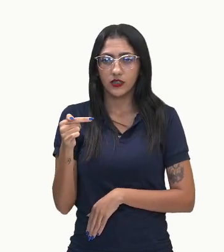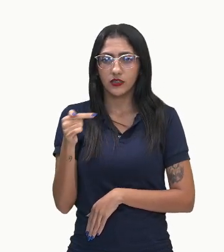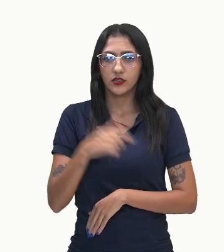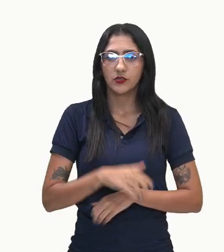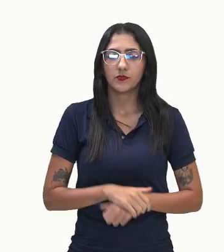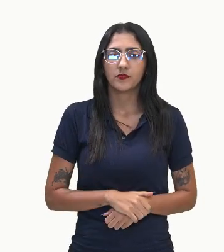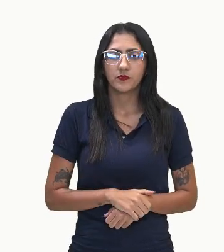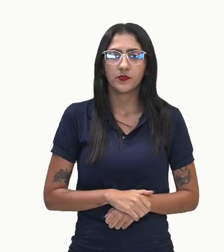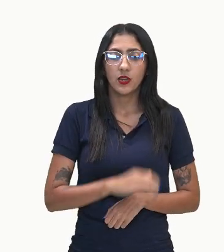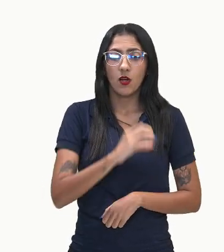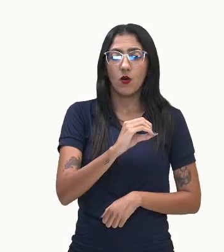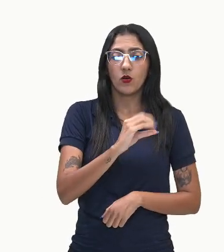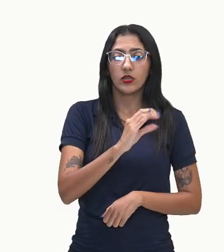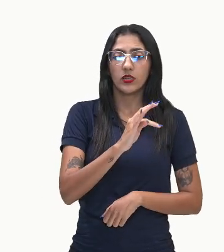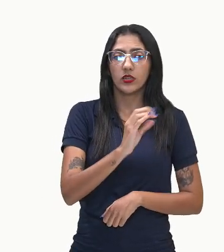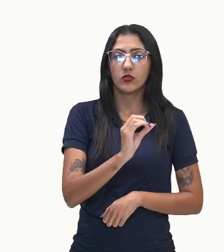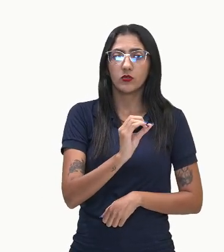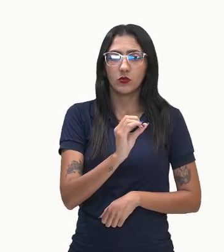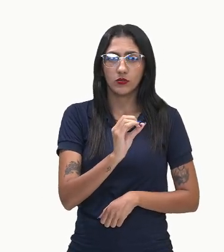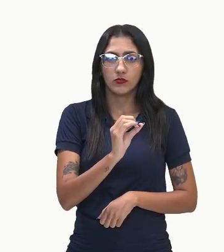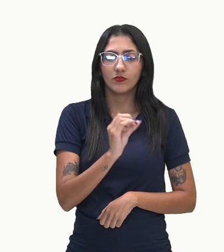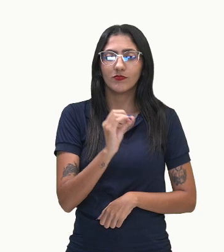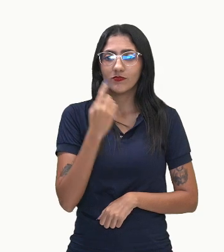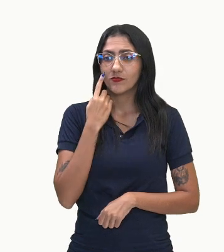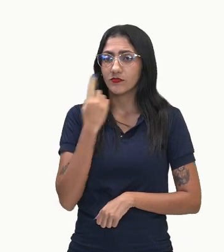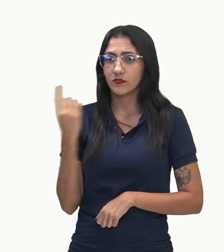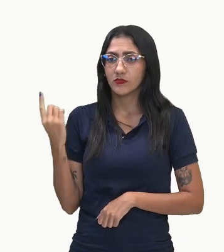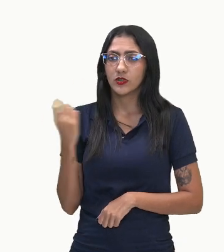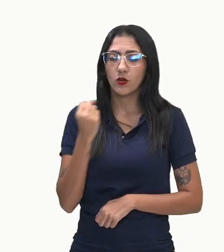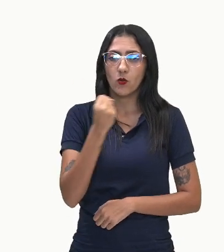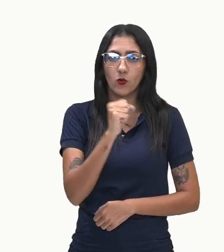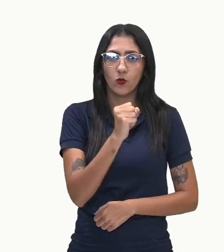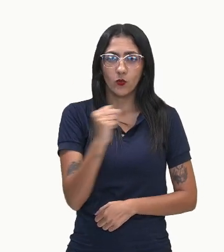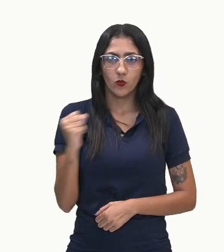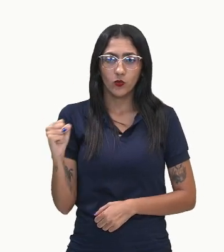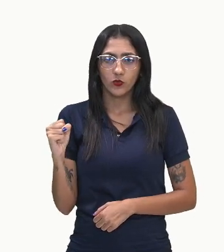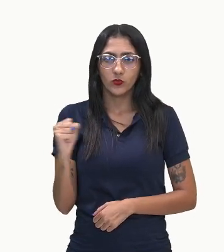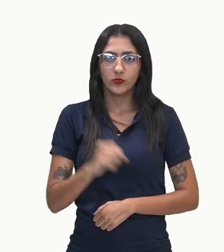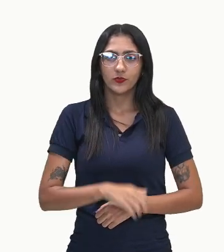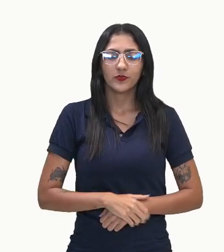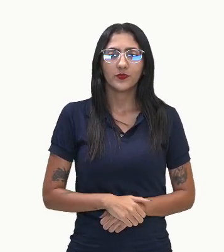lados. O octógono, 8 vértices, 8 lados.